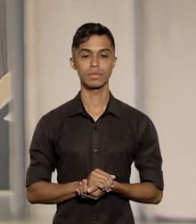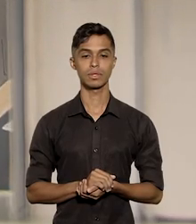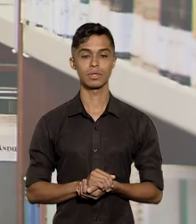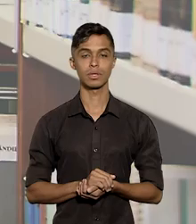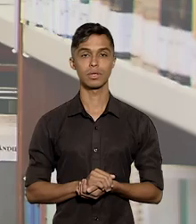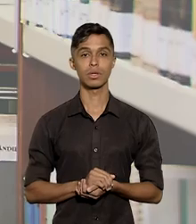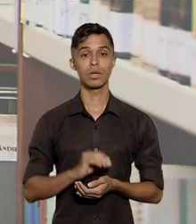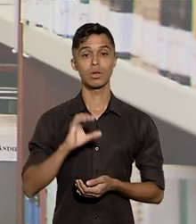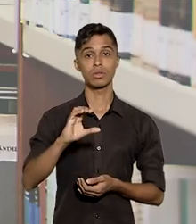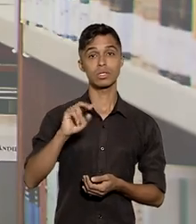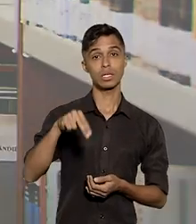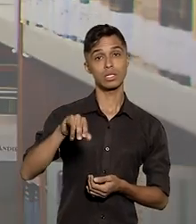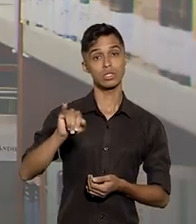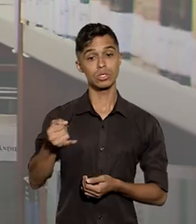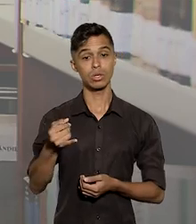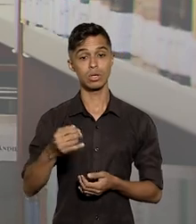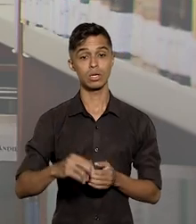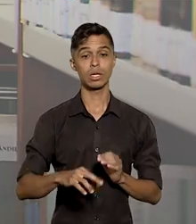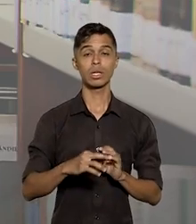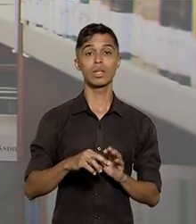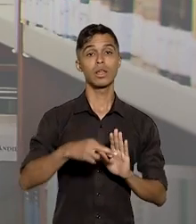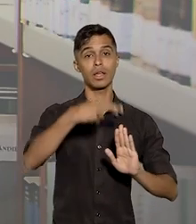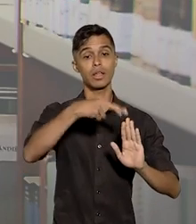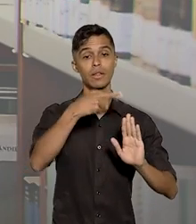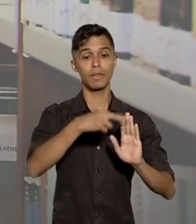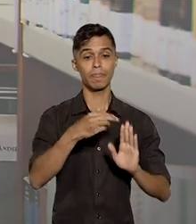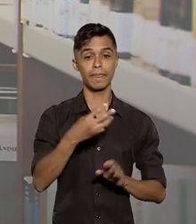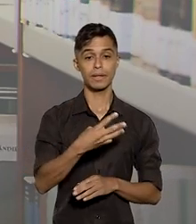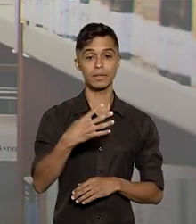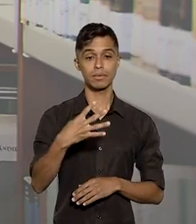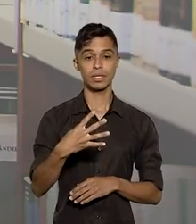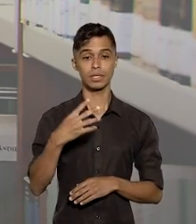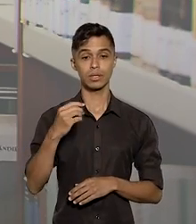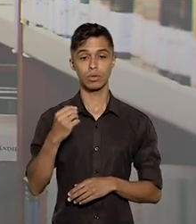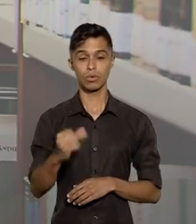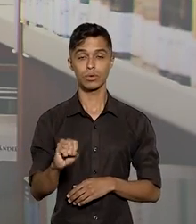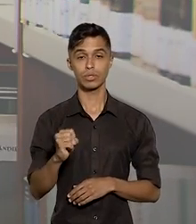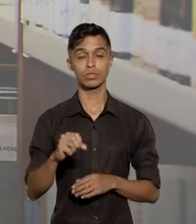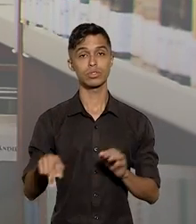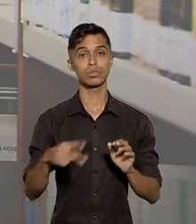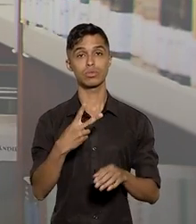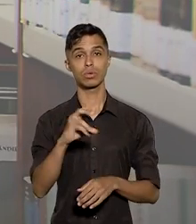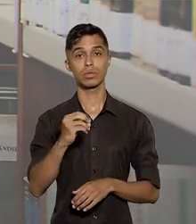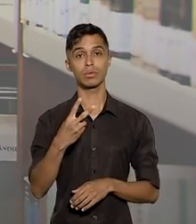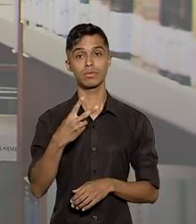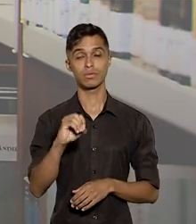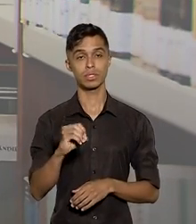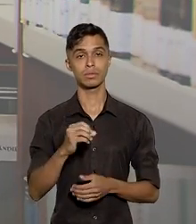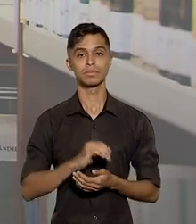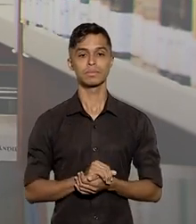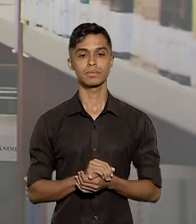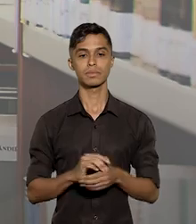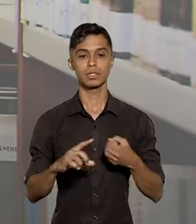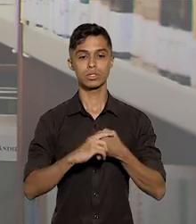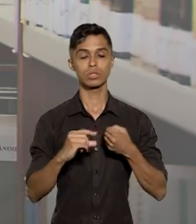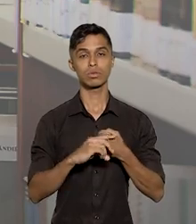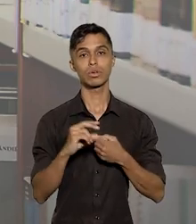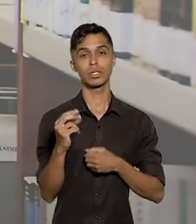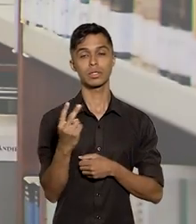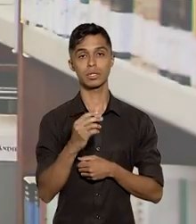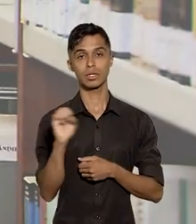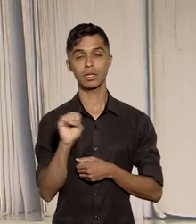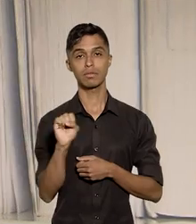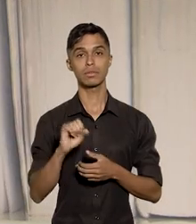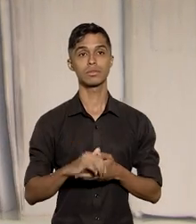Conselho Nacional de Justiça, Resolução número 348 de 2020. Artigo 8º, inciso 2.